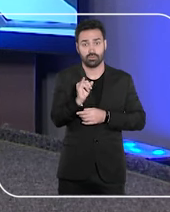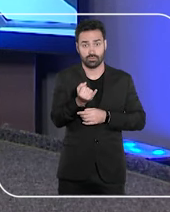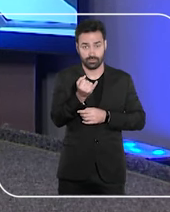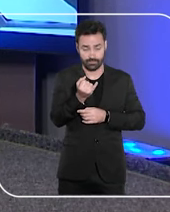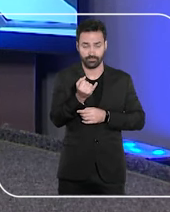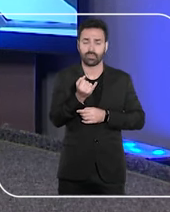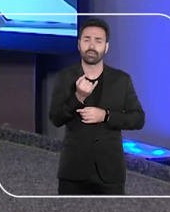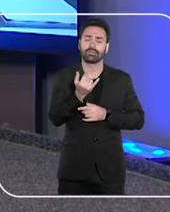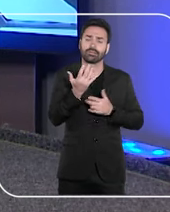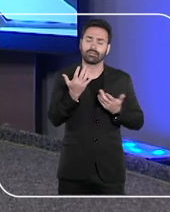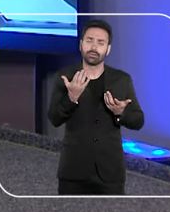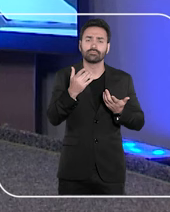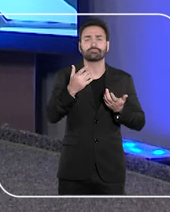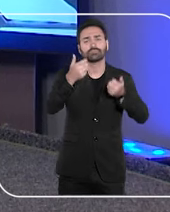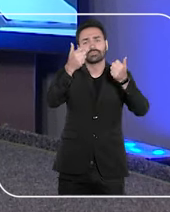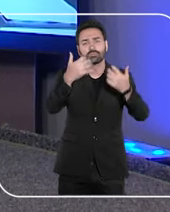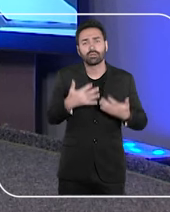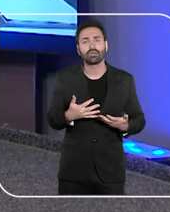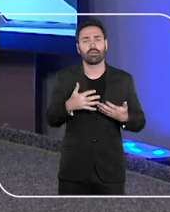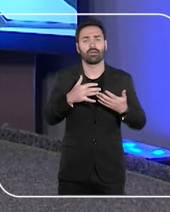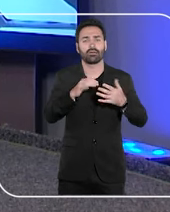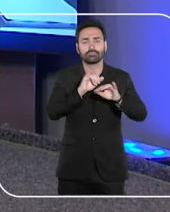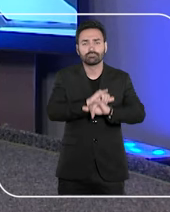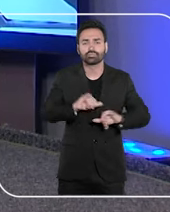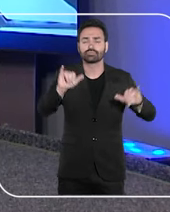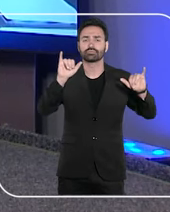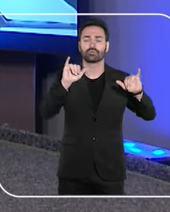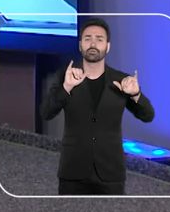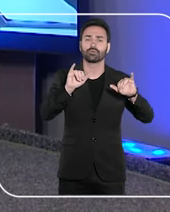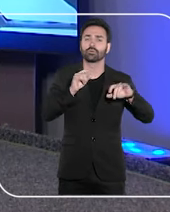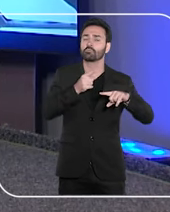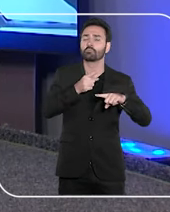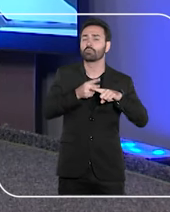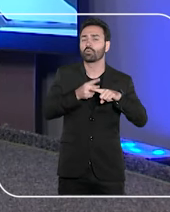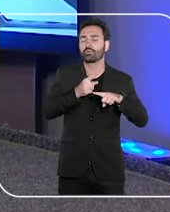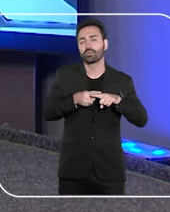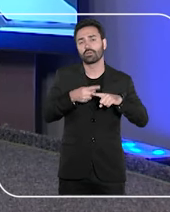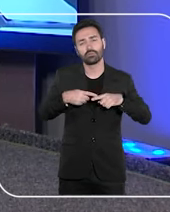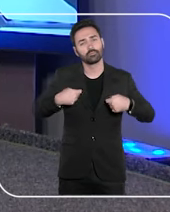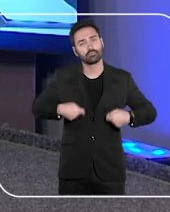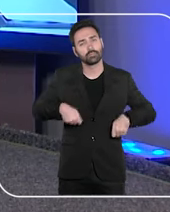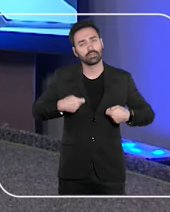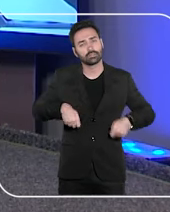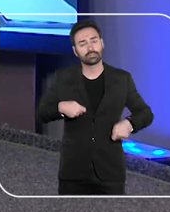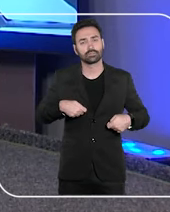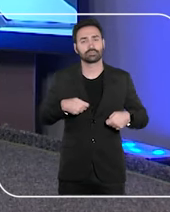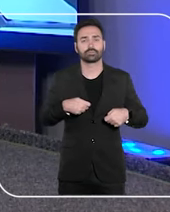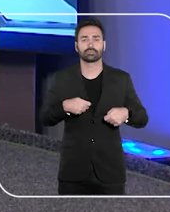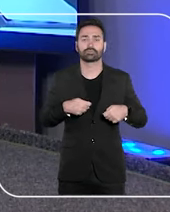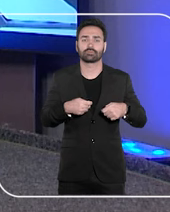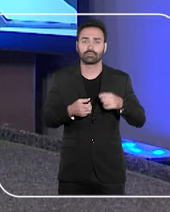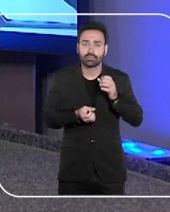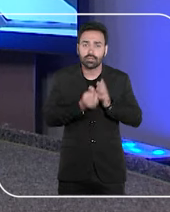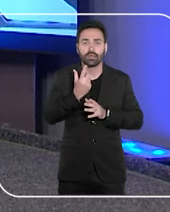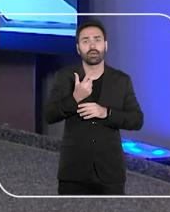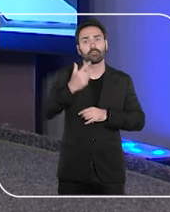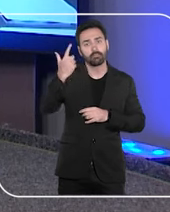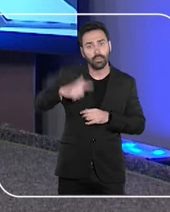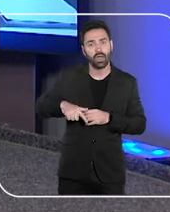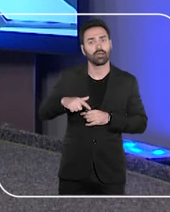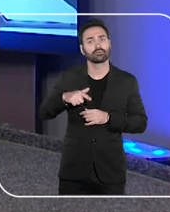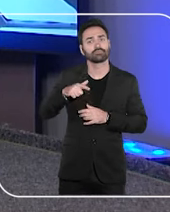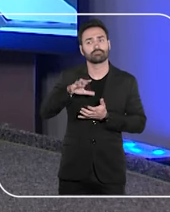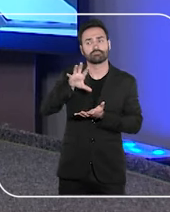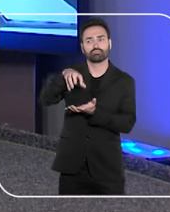público, afinal, por quais motivos levaram à necessidade de se ter mais uma Corte de Justiça no país, ou